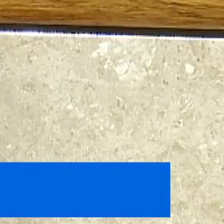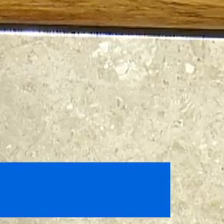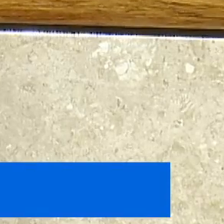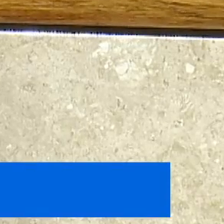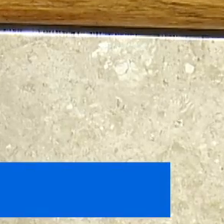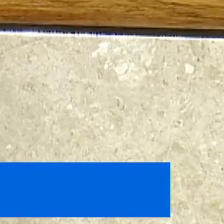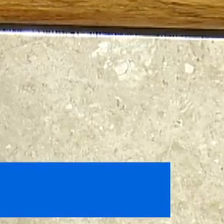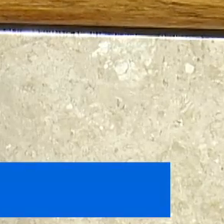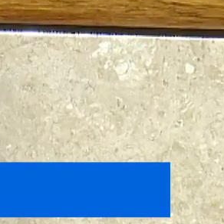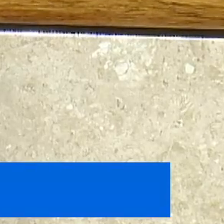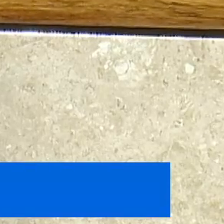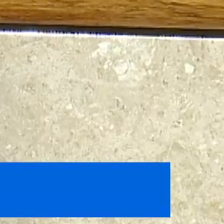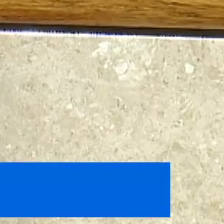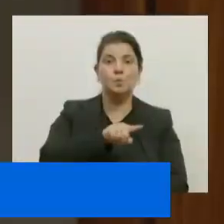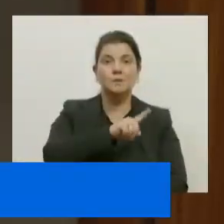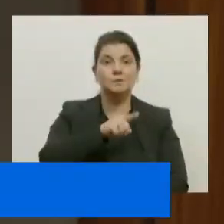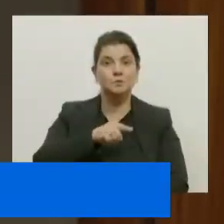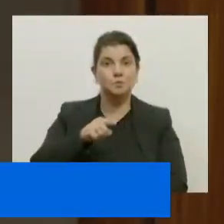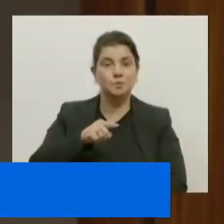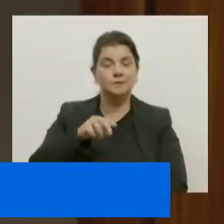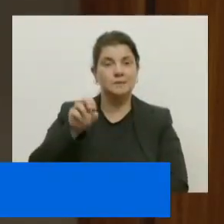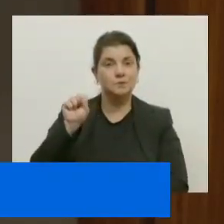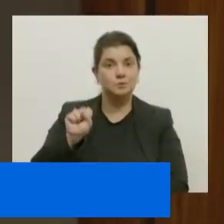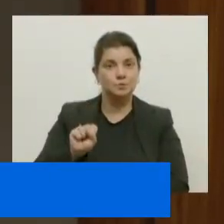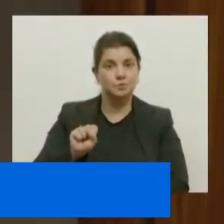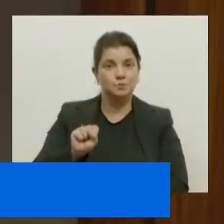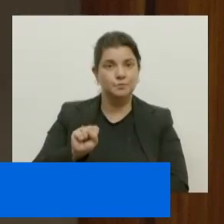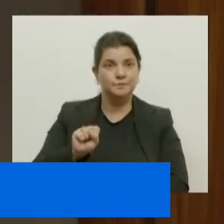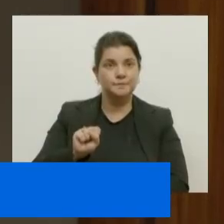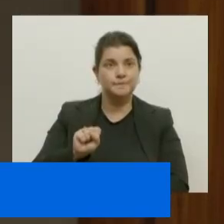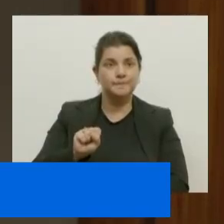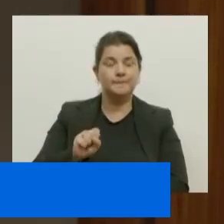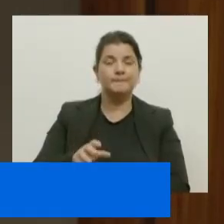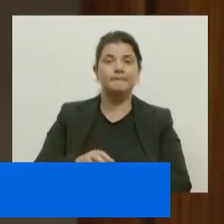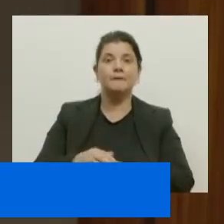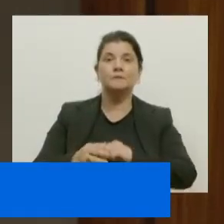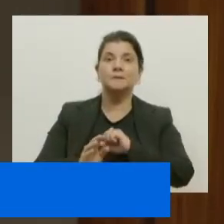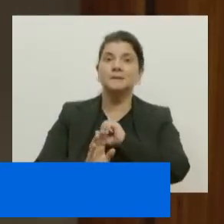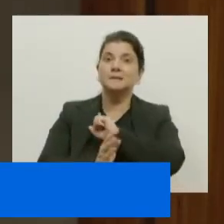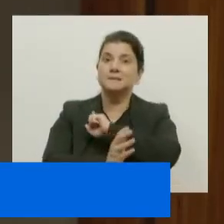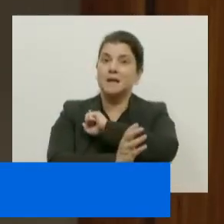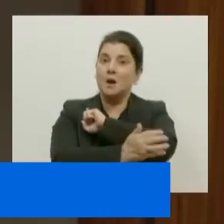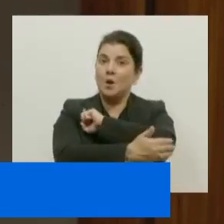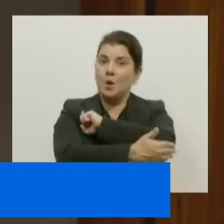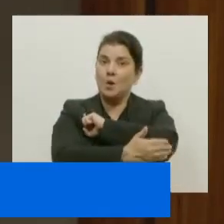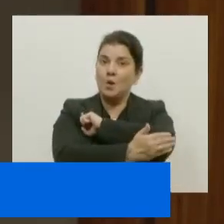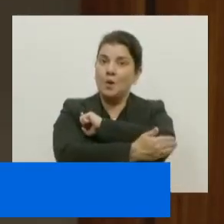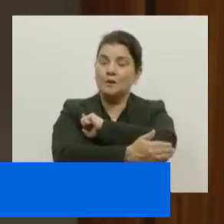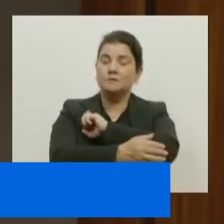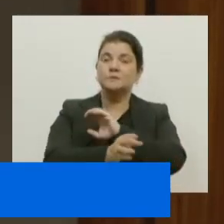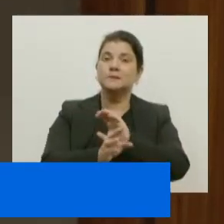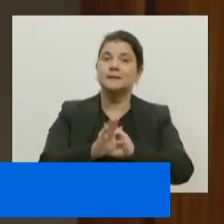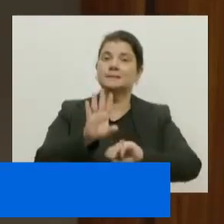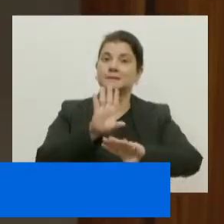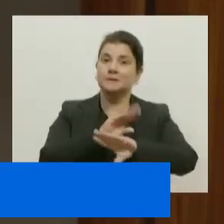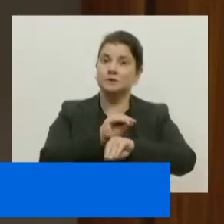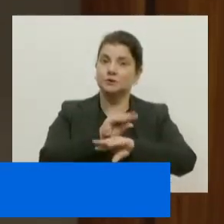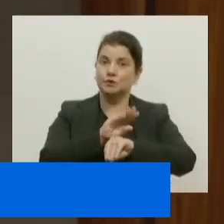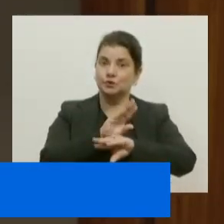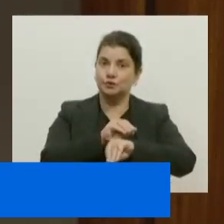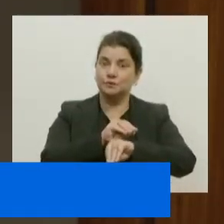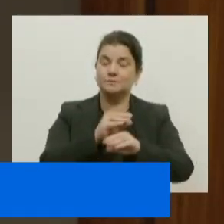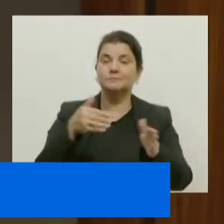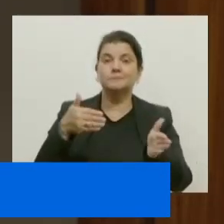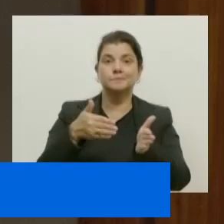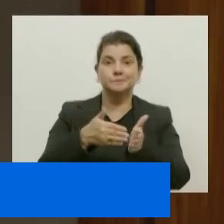José Freitas do republicanos então desde ali da rótula da Restinga